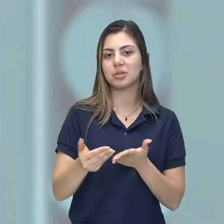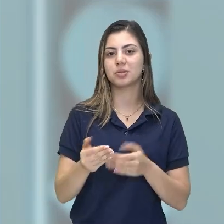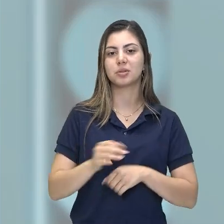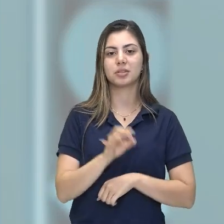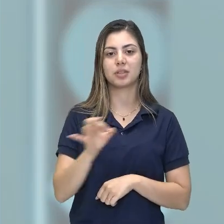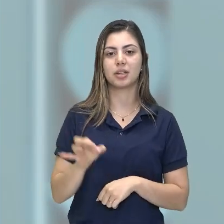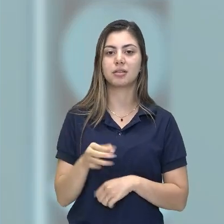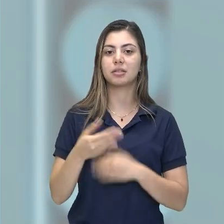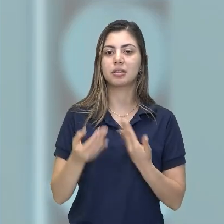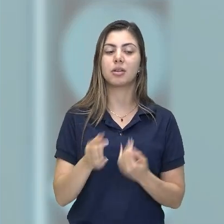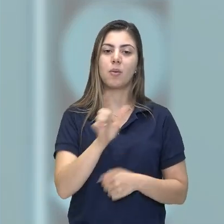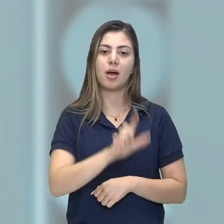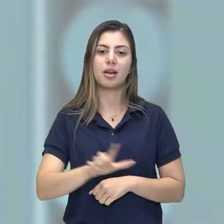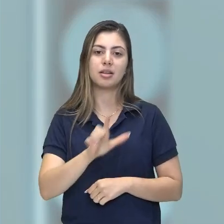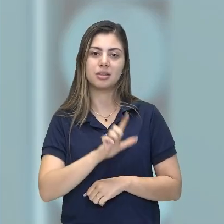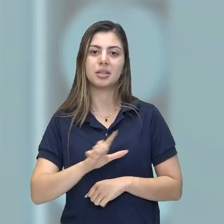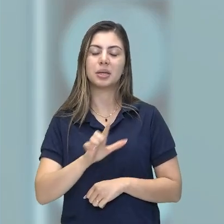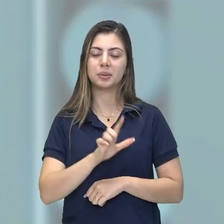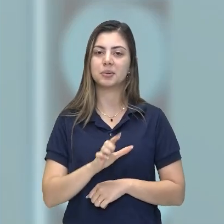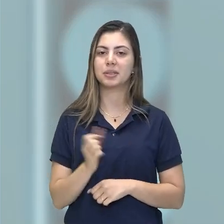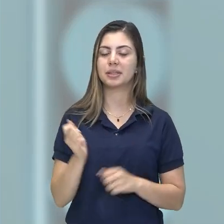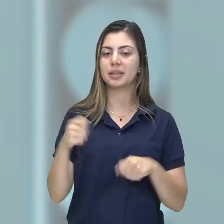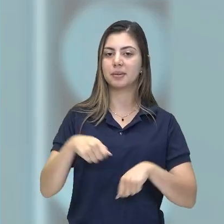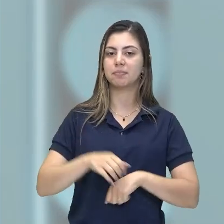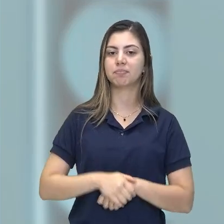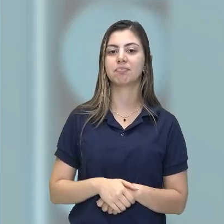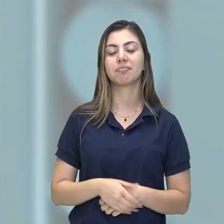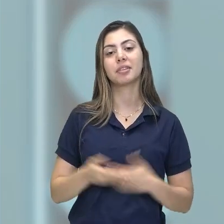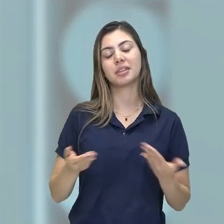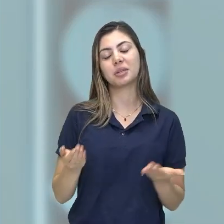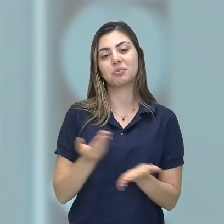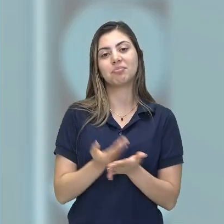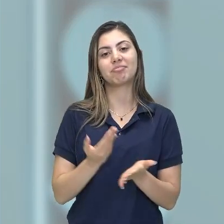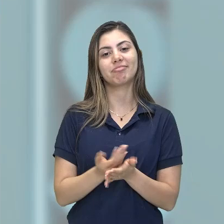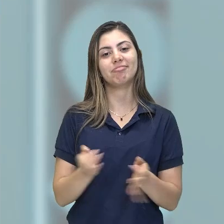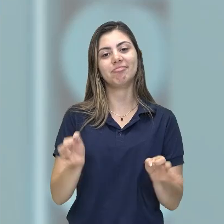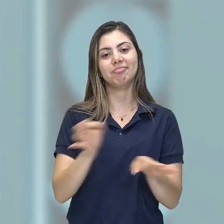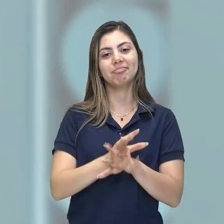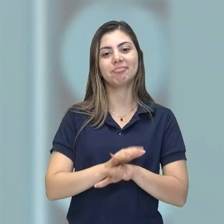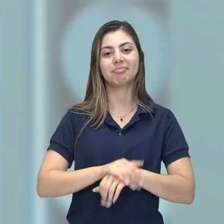não era a literatura de verdade, perfeito? Como não há mais nada a ser explicado,